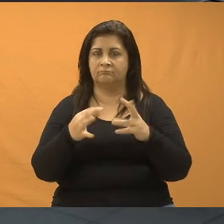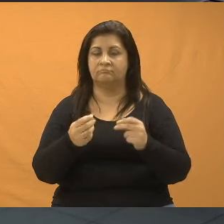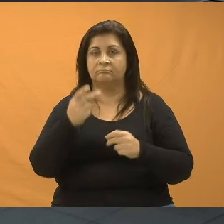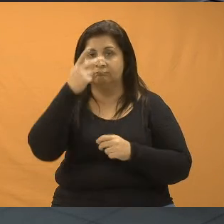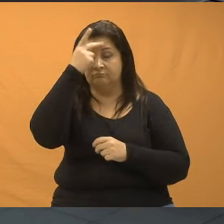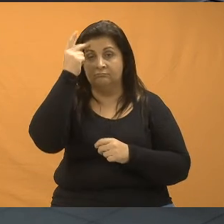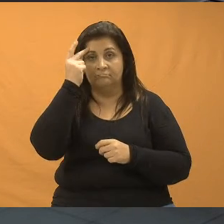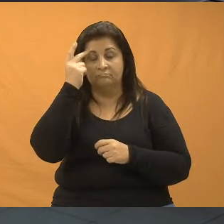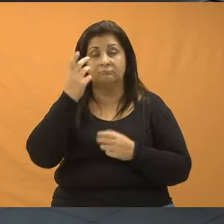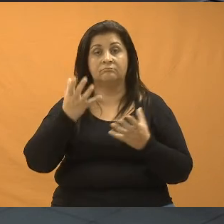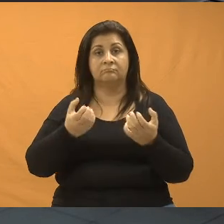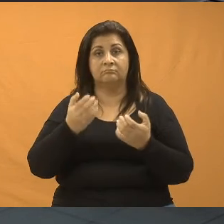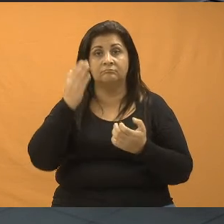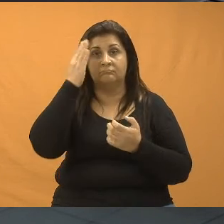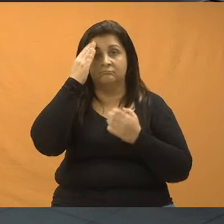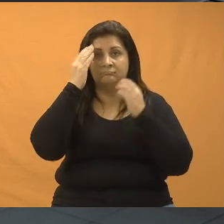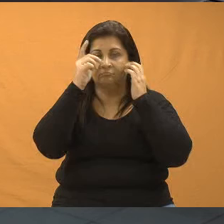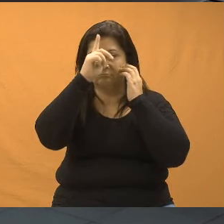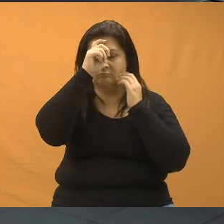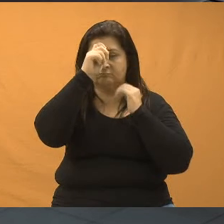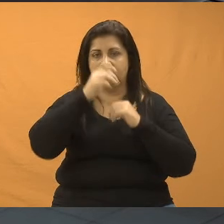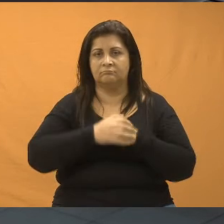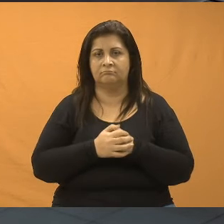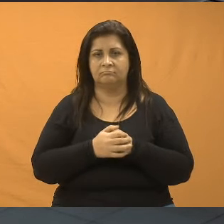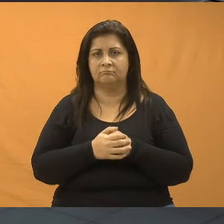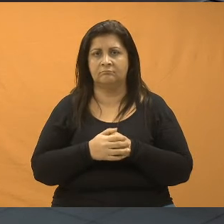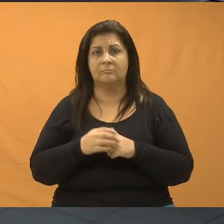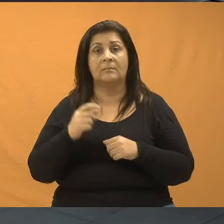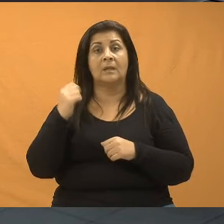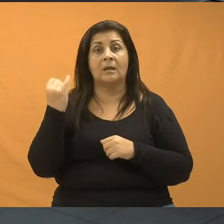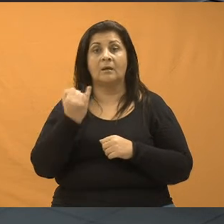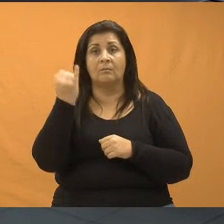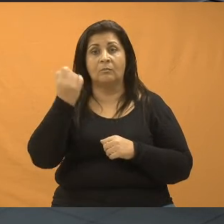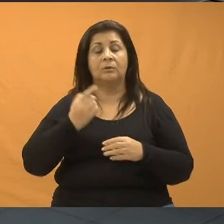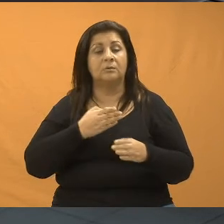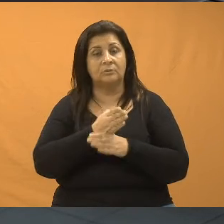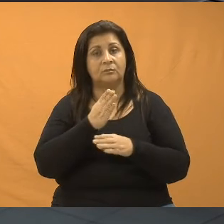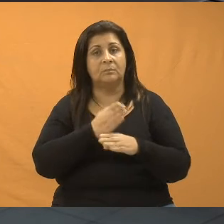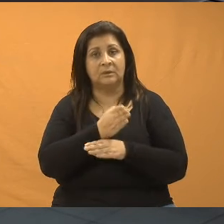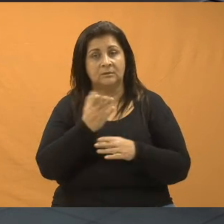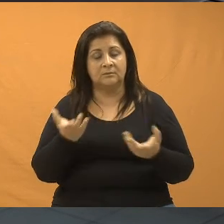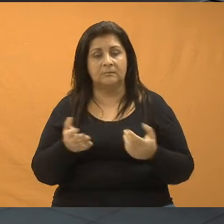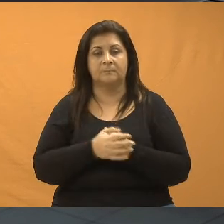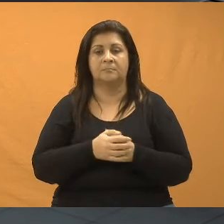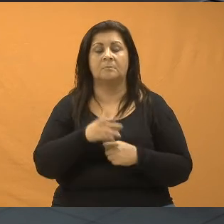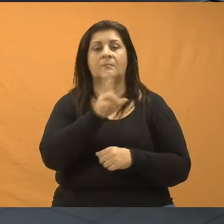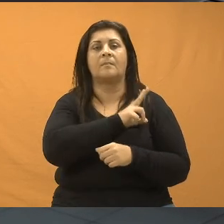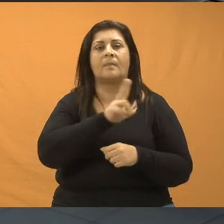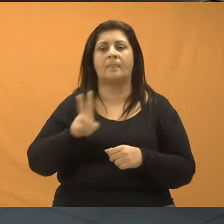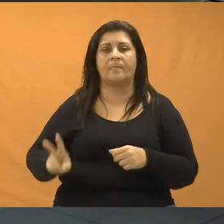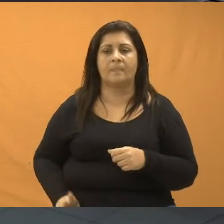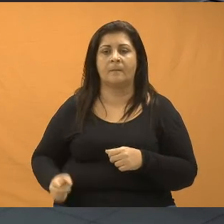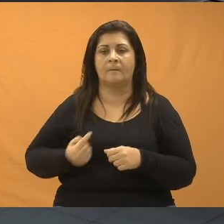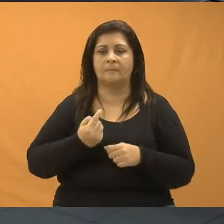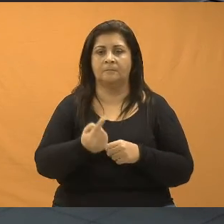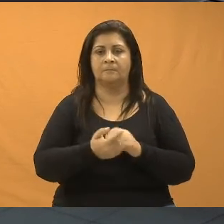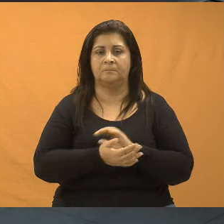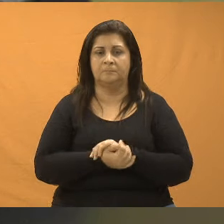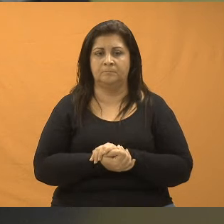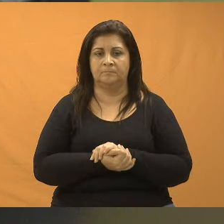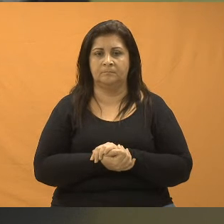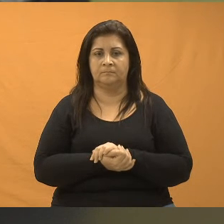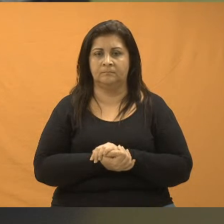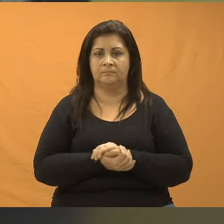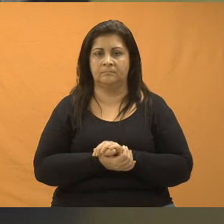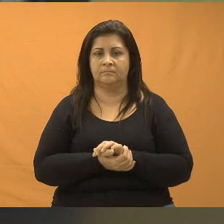que é importante vir participar, né? Essa contribuição é extremamente importante. Os vereadores da casa, a gente tem 2